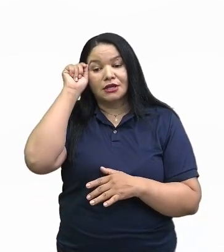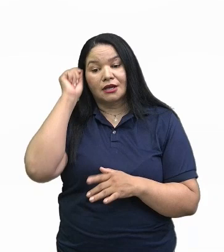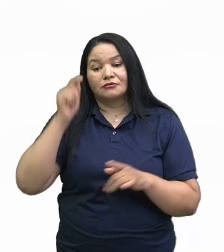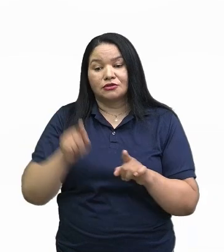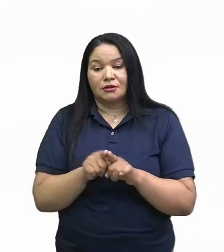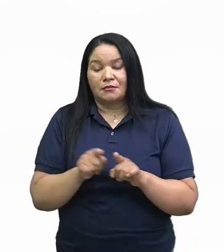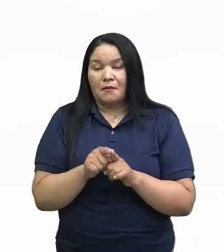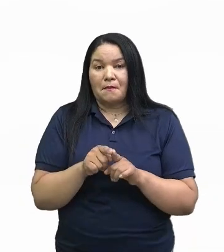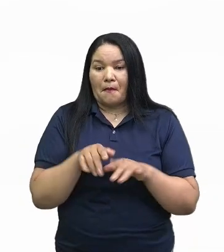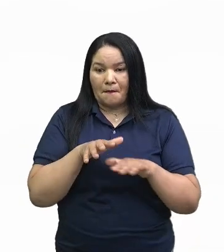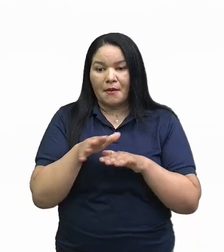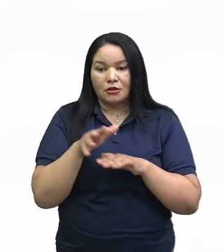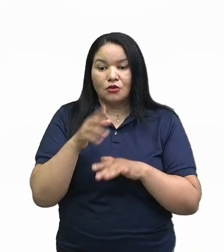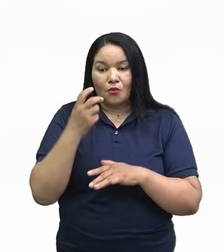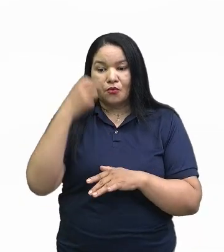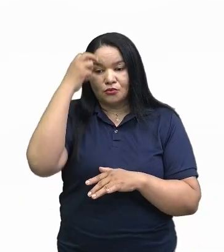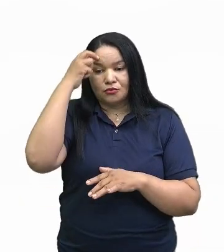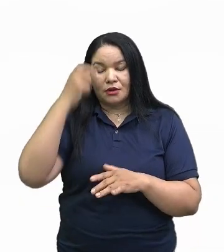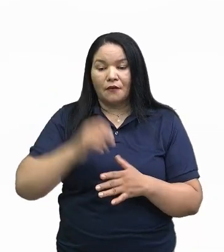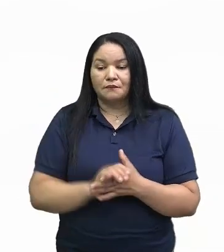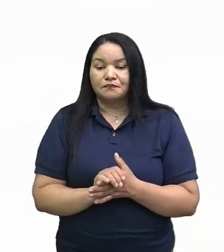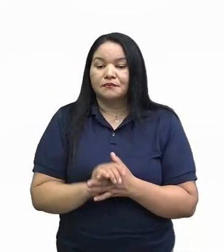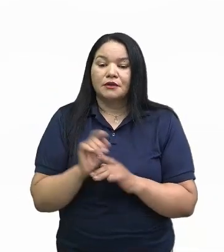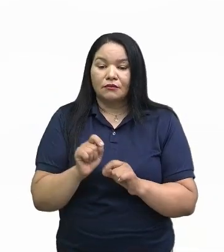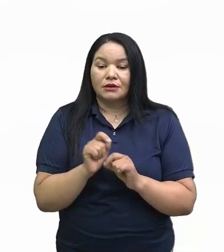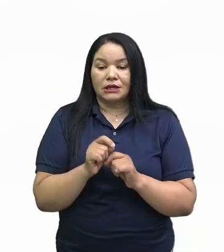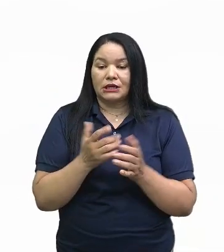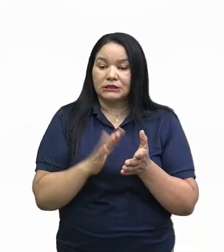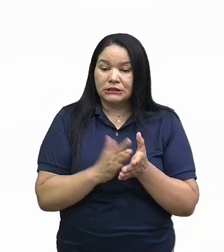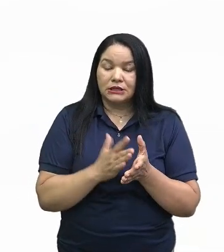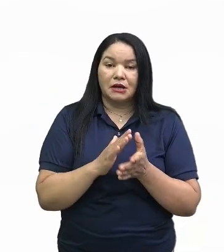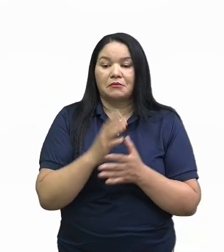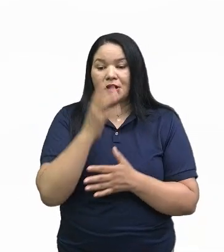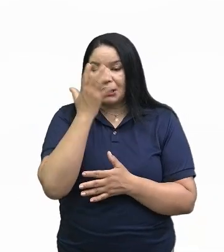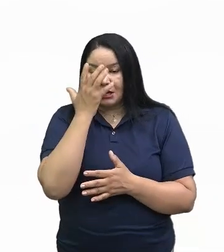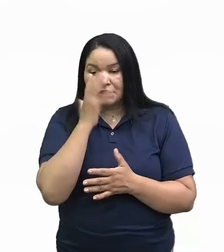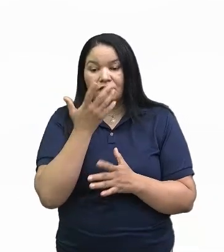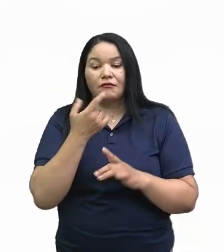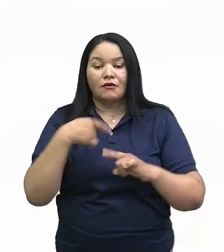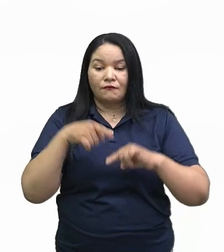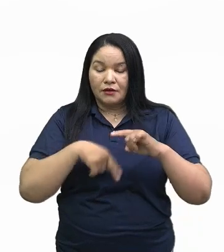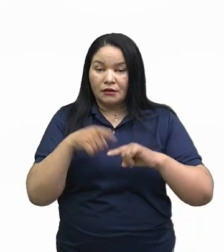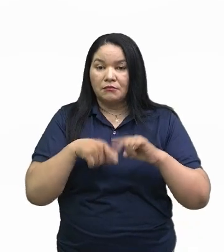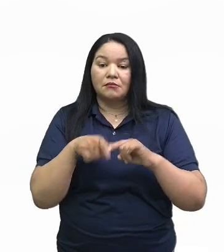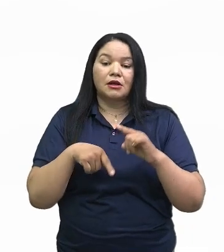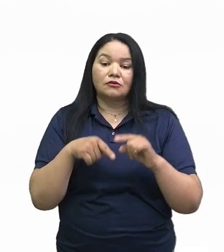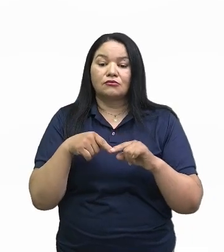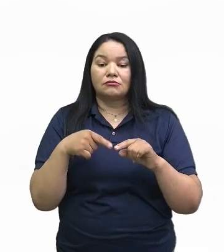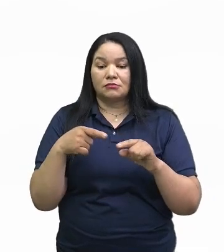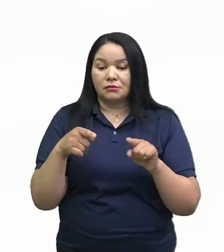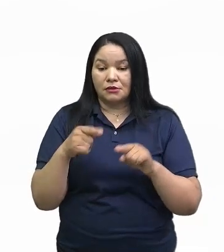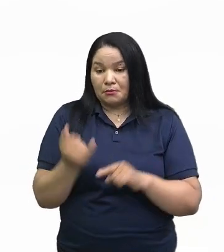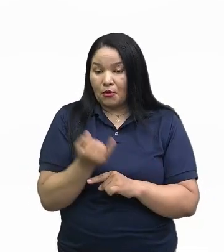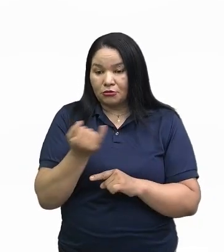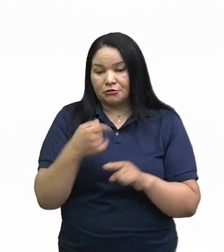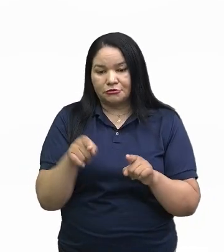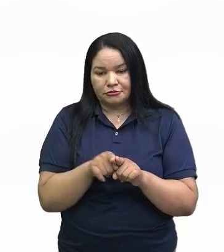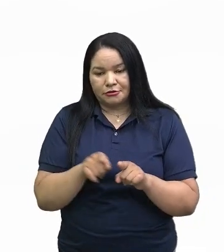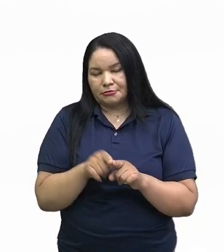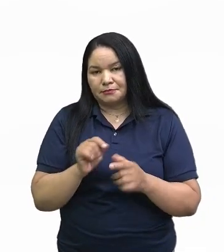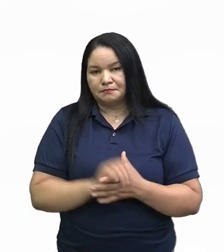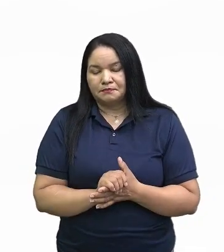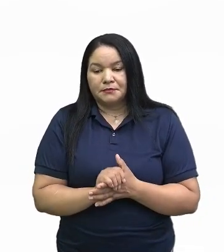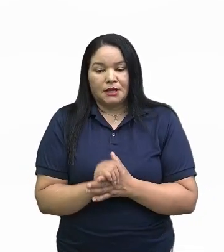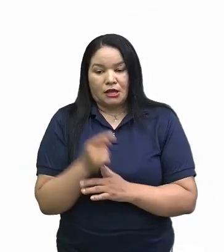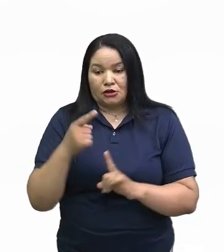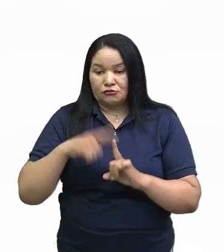movimento cultural da negritude, no qual o samba e o carnaval são elementos fundamentais, também serviu como uma